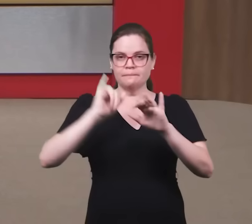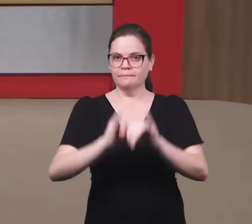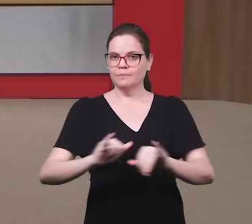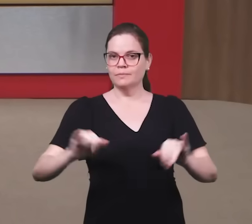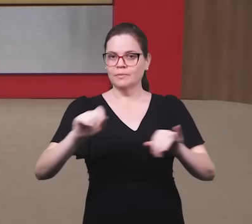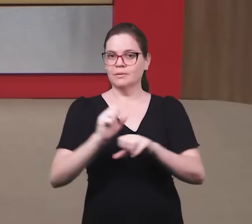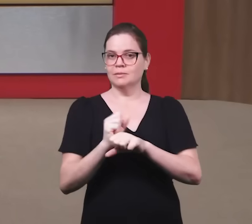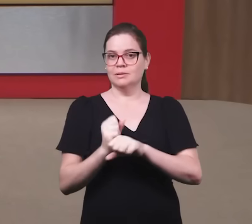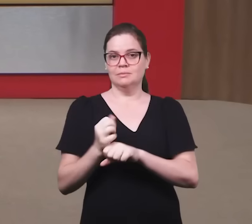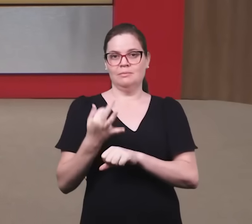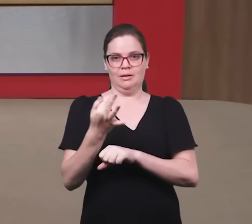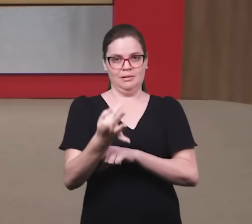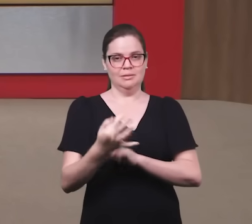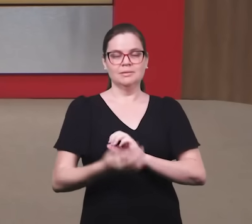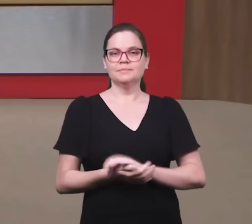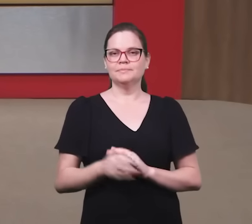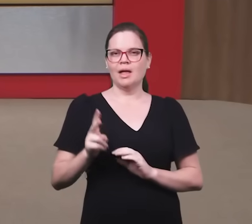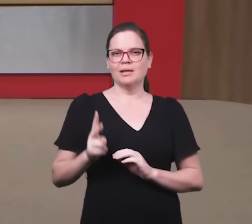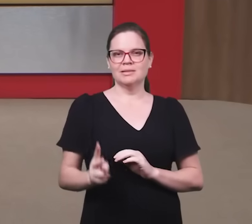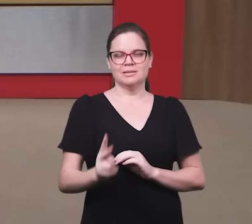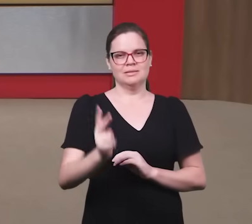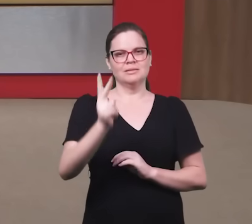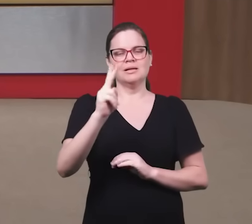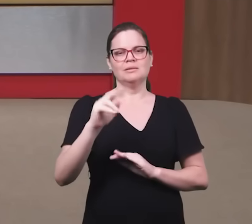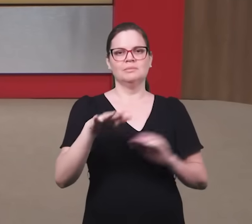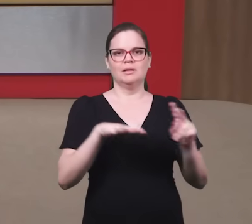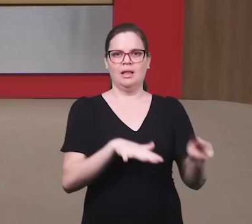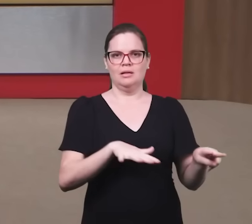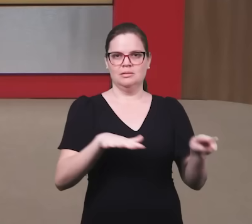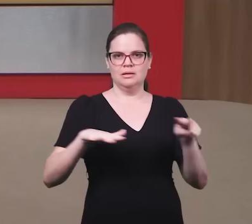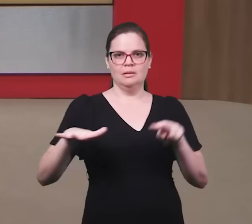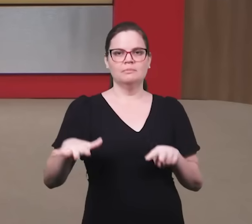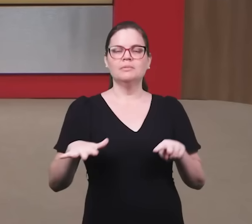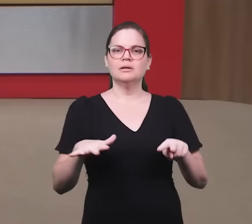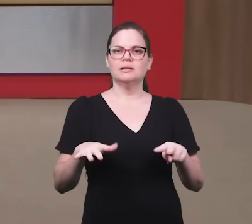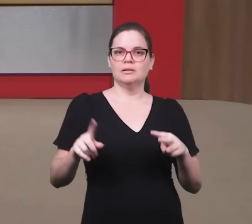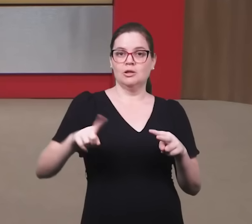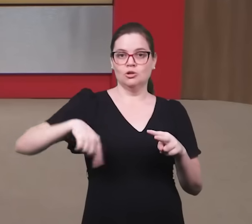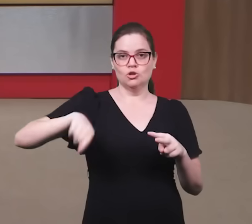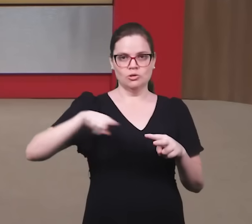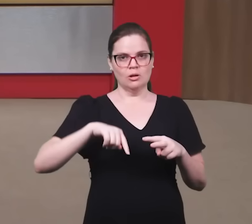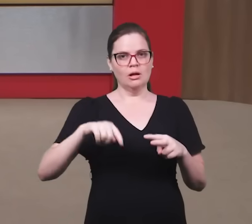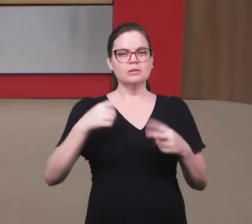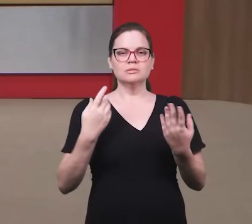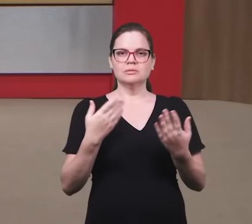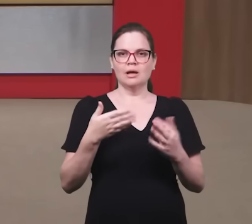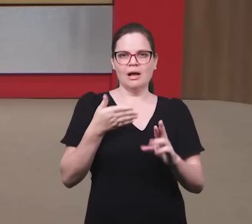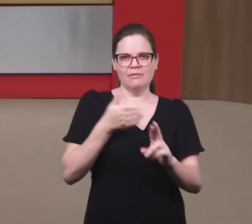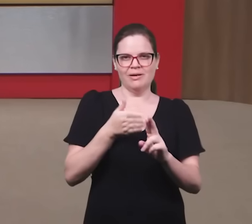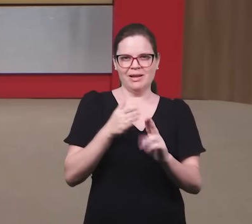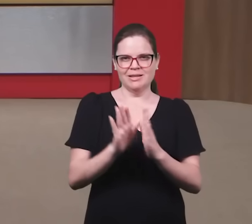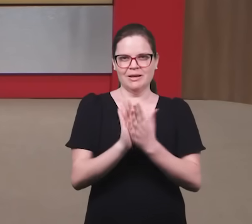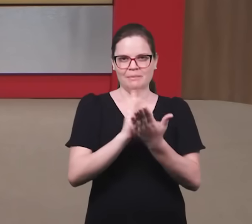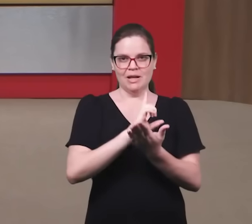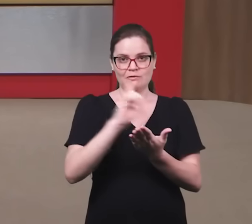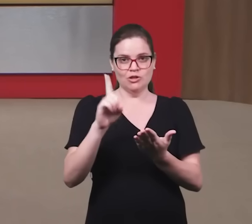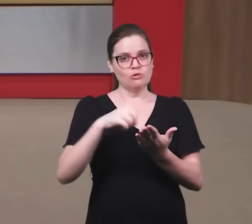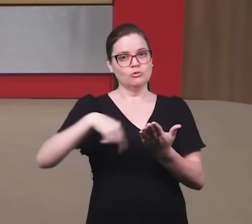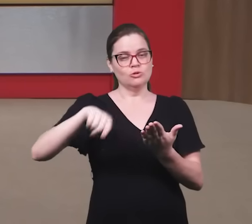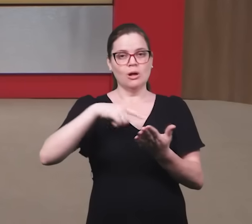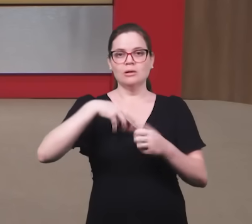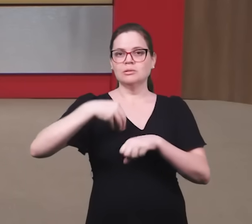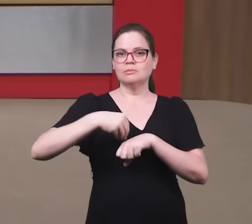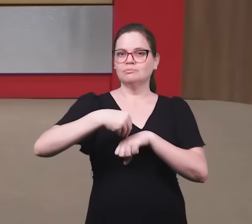Esperança. Todas as semanas trazemos, a partir da Palavra de Deus, uma palavra